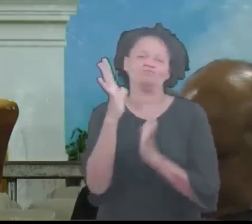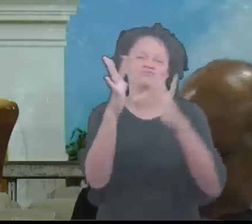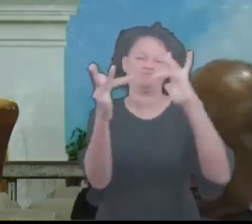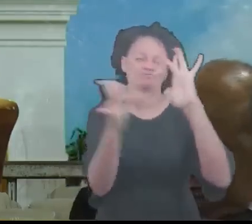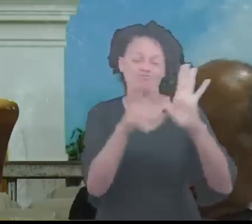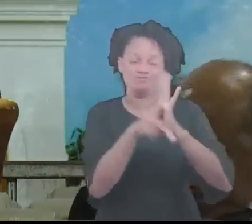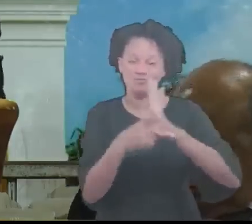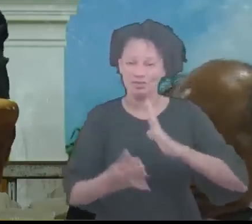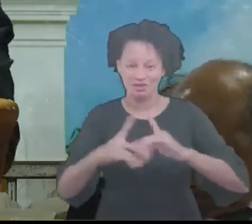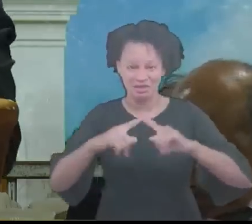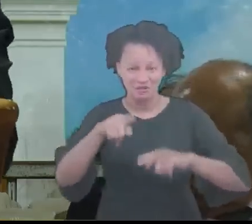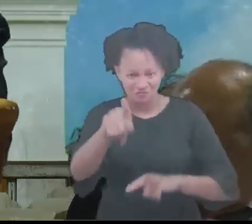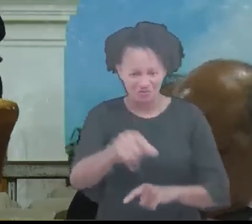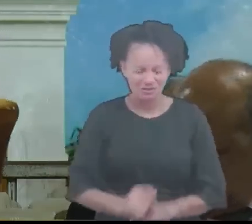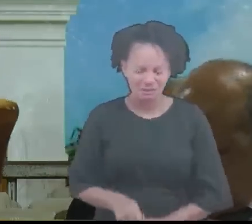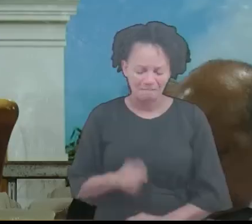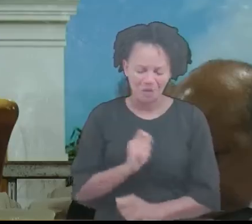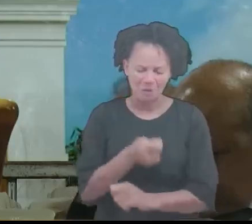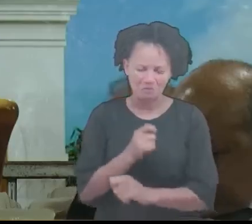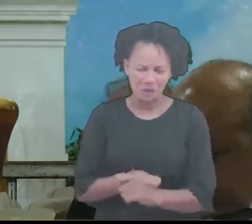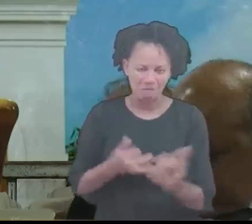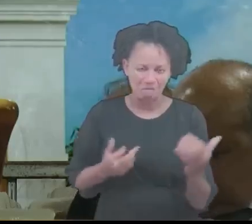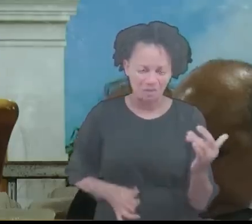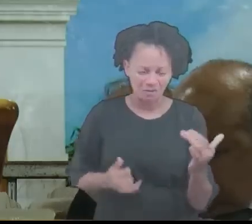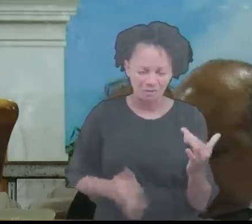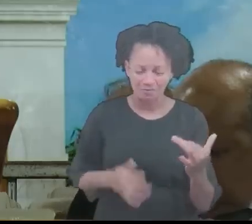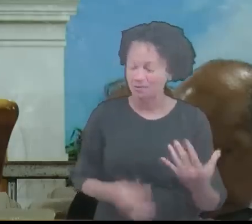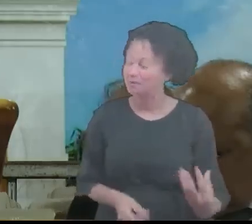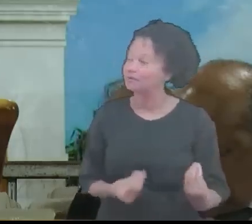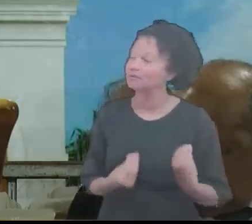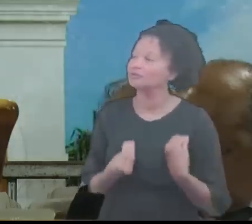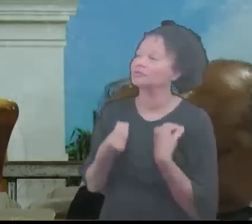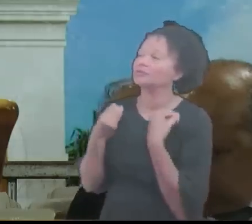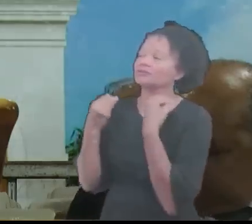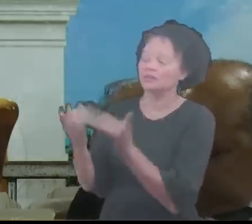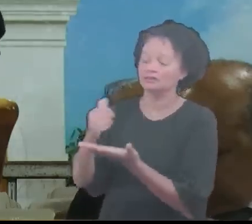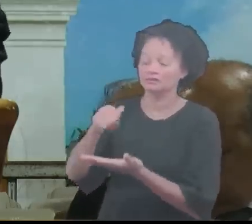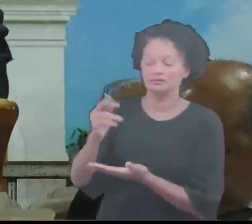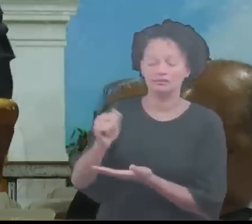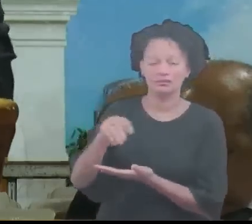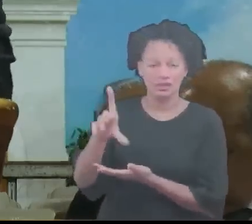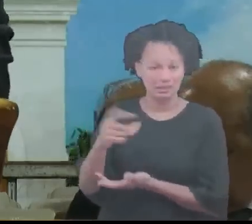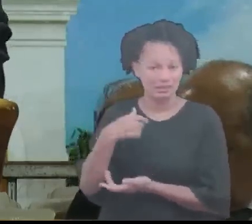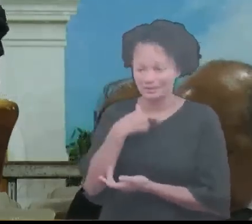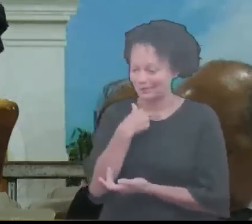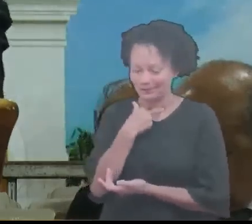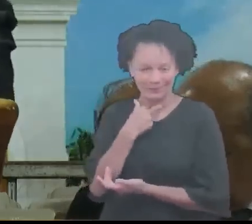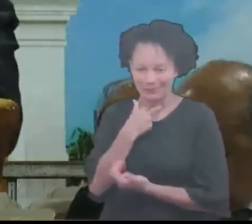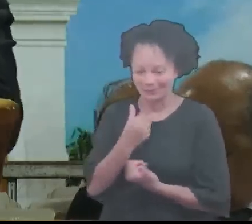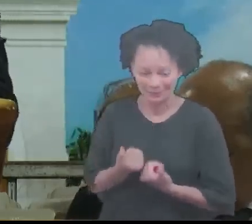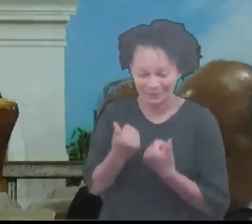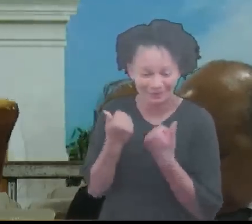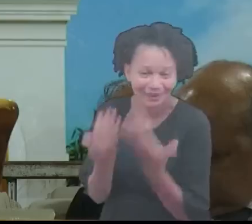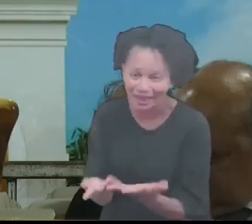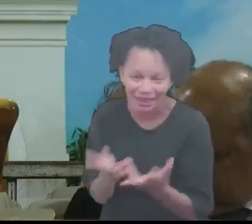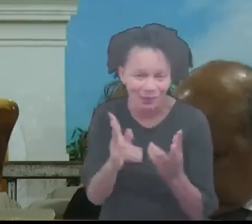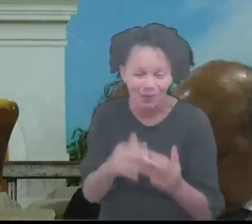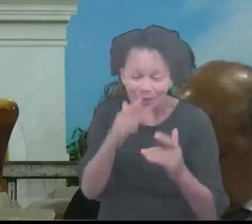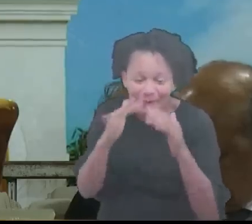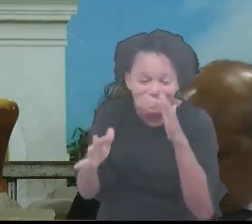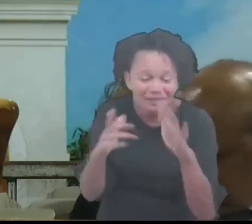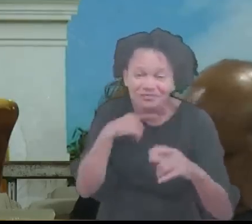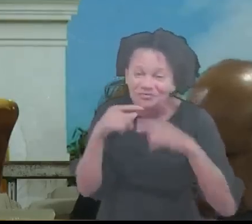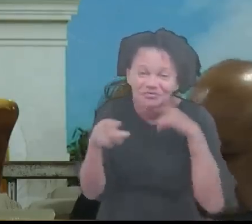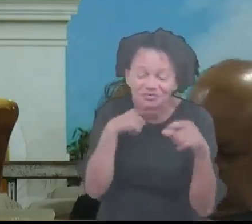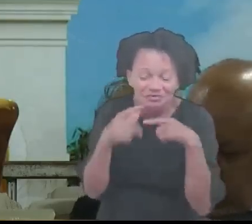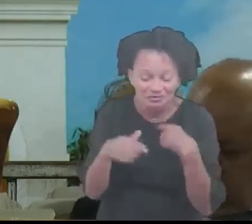Aleluia. Você que toca, você está oferecendo o seu dardo. Eu não posso oferecer esse nardo. Eu não tenho